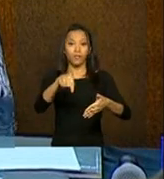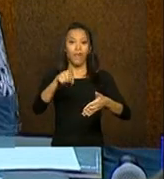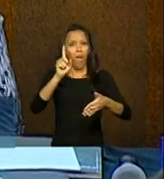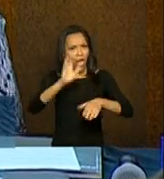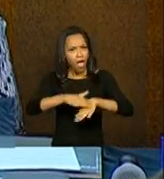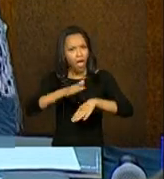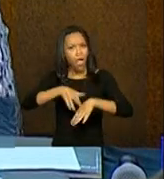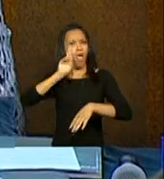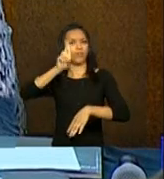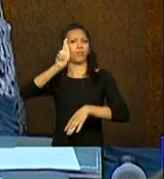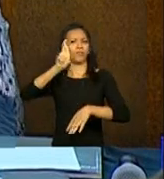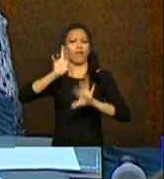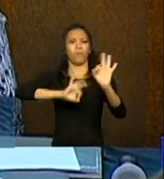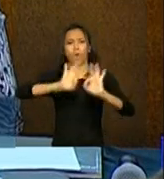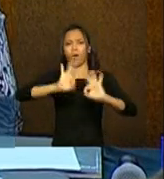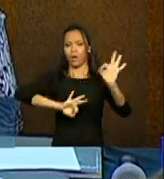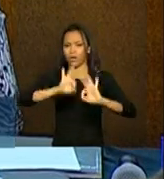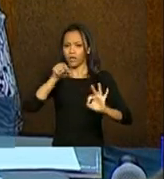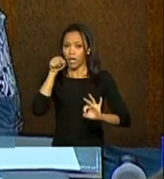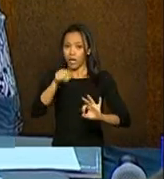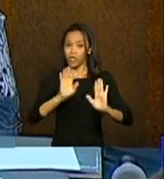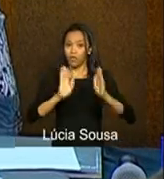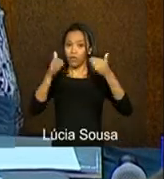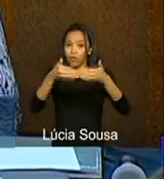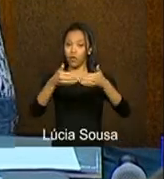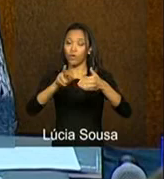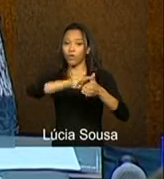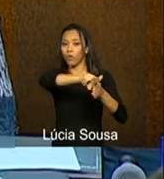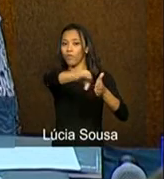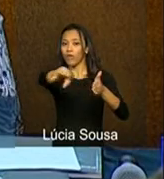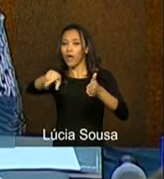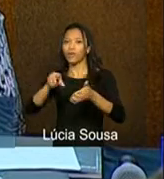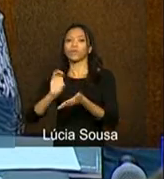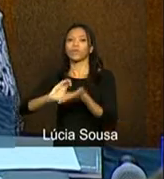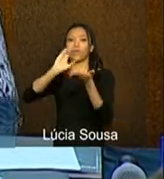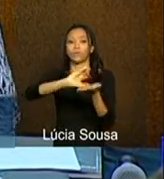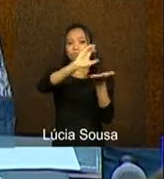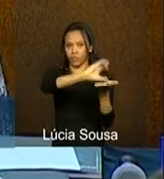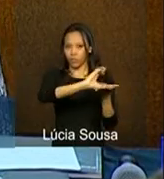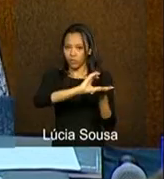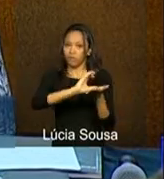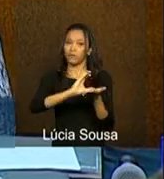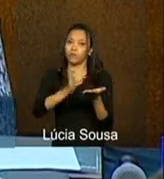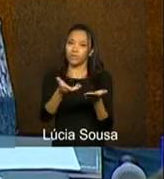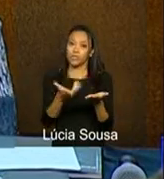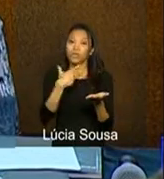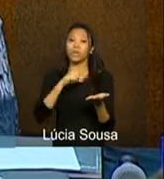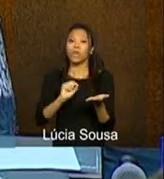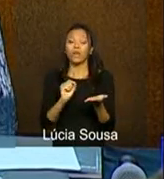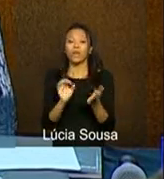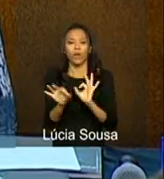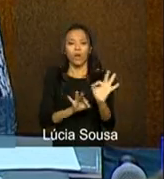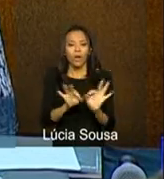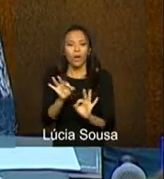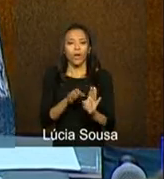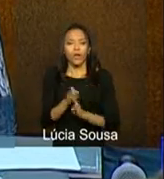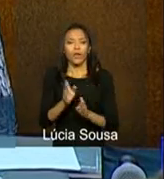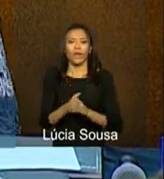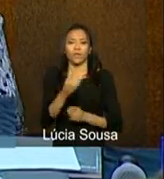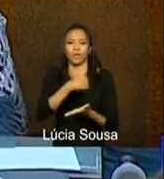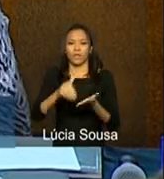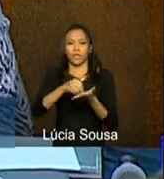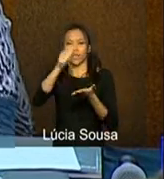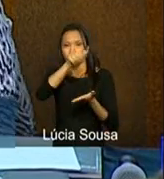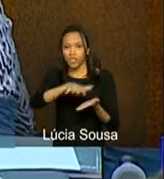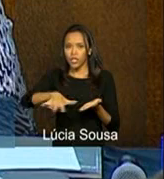responsáveis pela condução desse fórum interconselhos, que basicamente quem conduz esse processo, Secretaria Geral